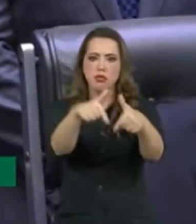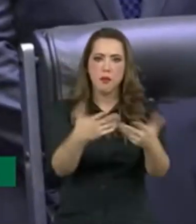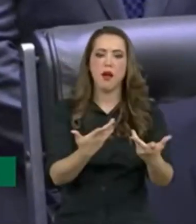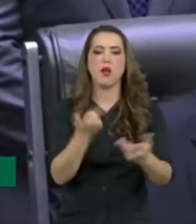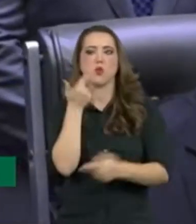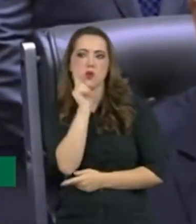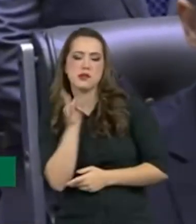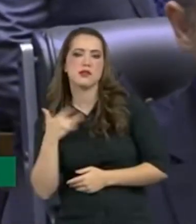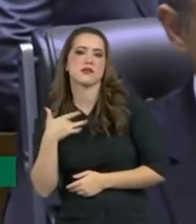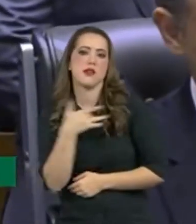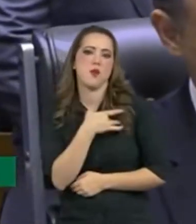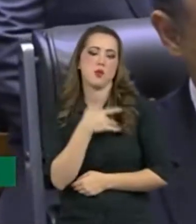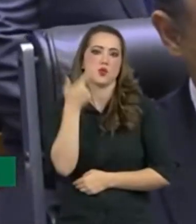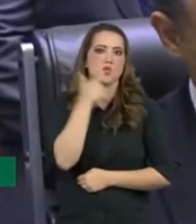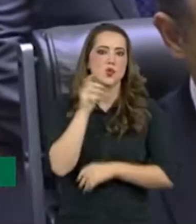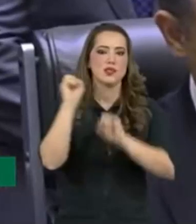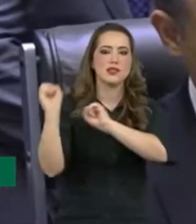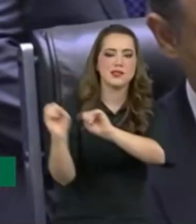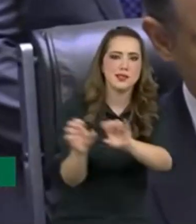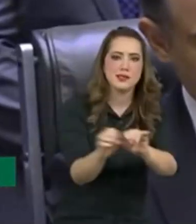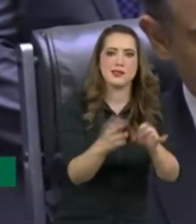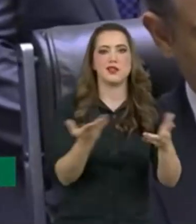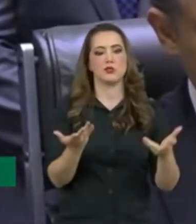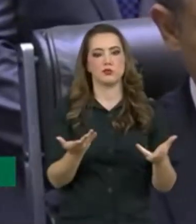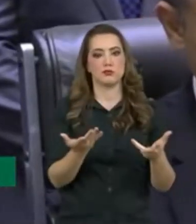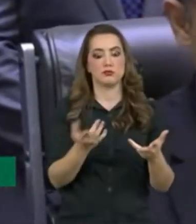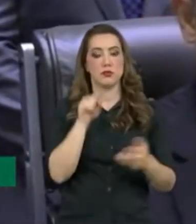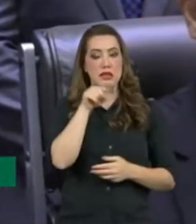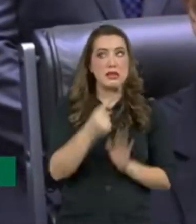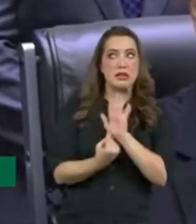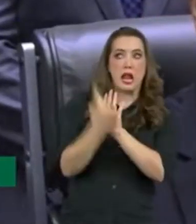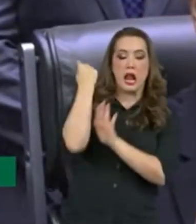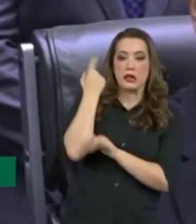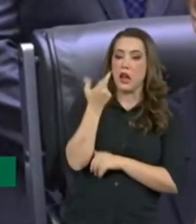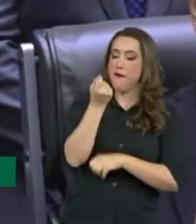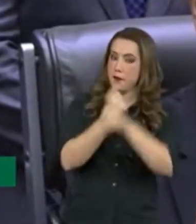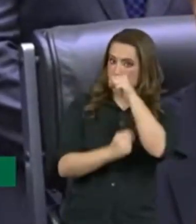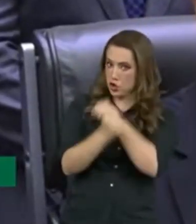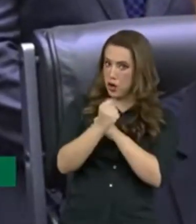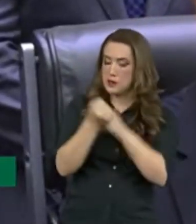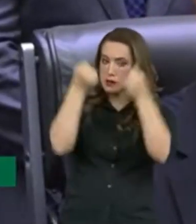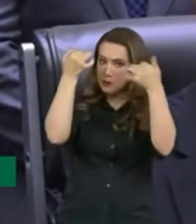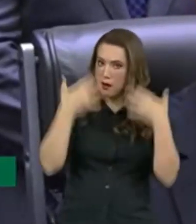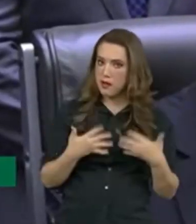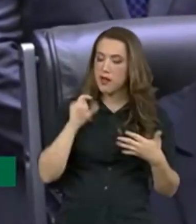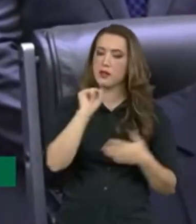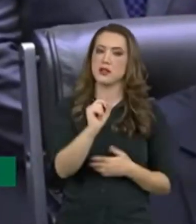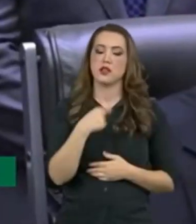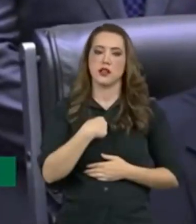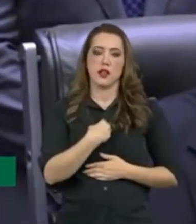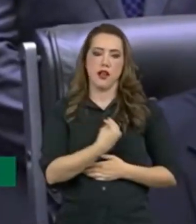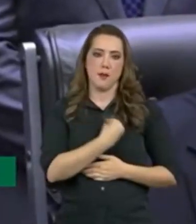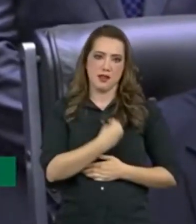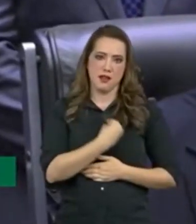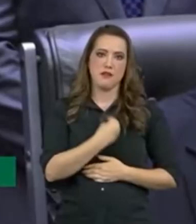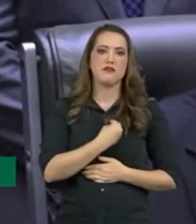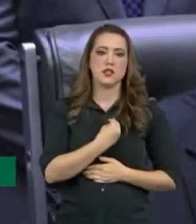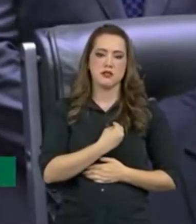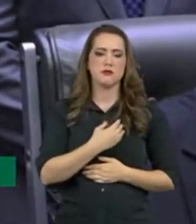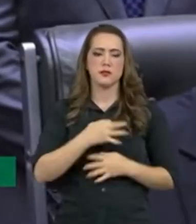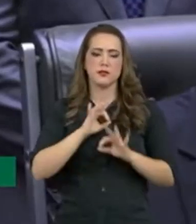à saúde e à educação. Disse naquela ocasião que a missão de minha vida estaria